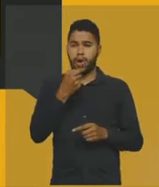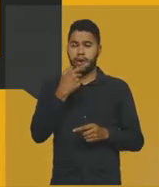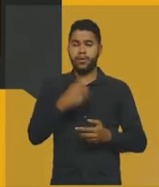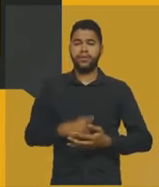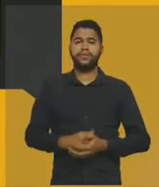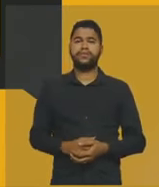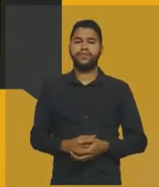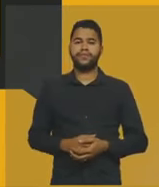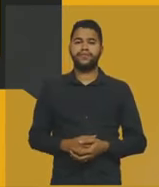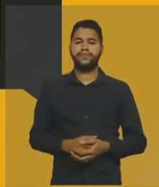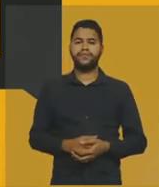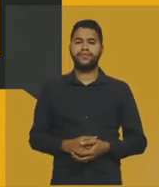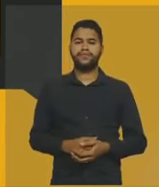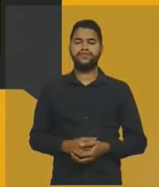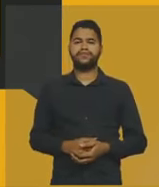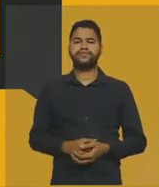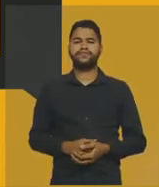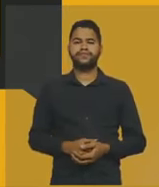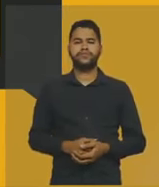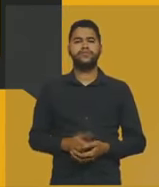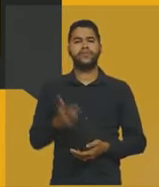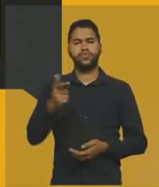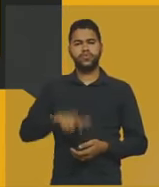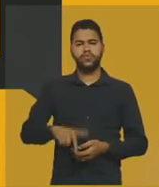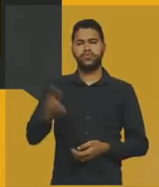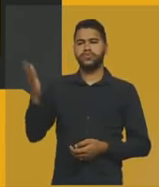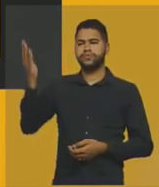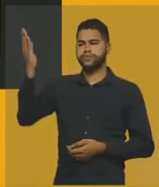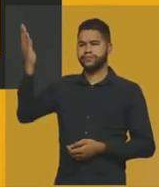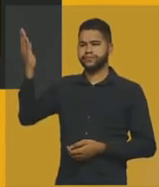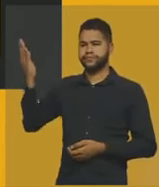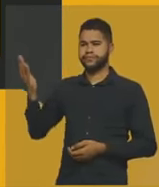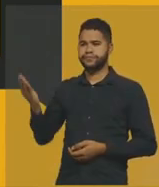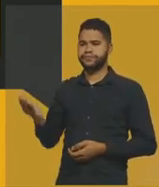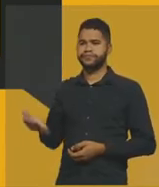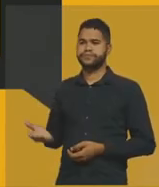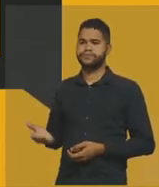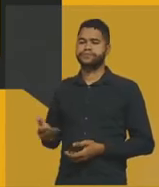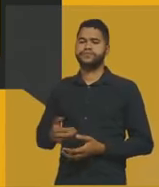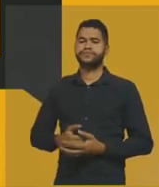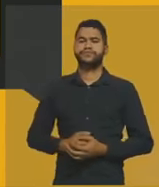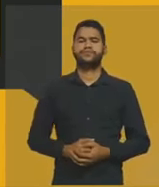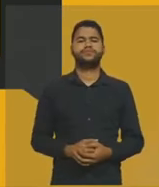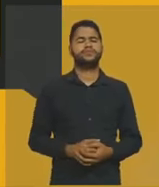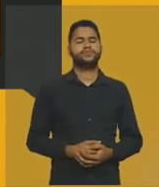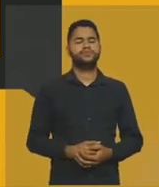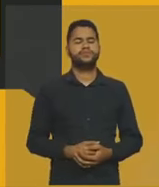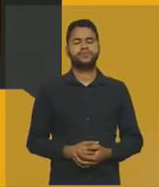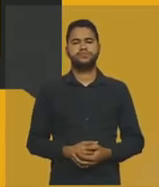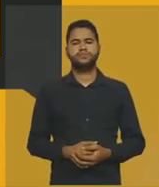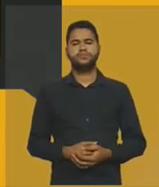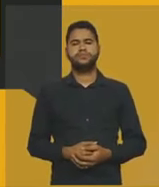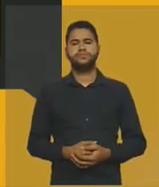solution, lotion, eye drops, antiseptic, toothpaste,